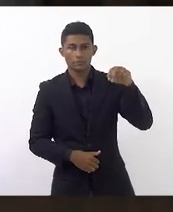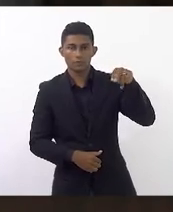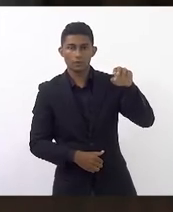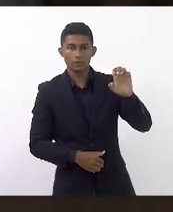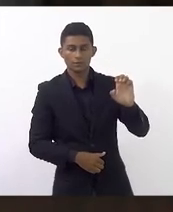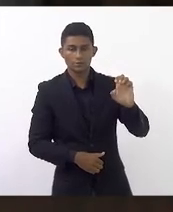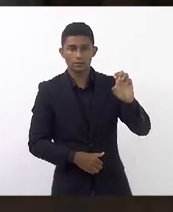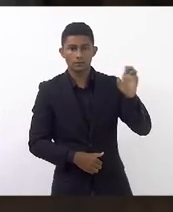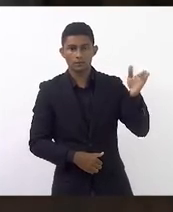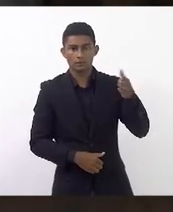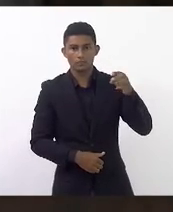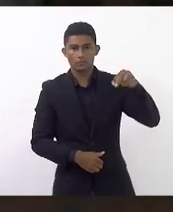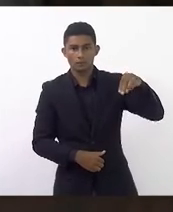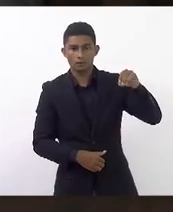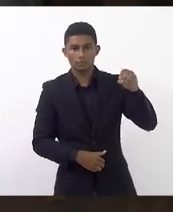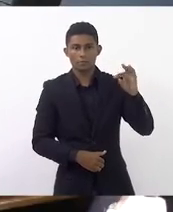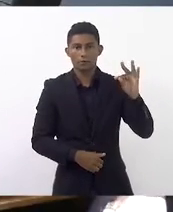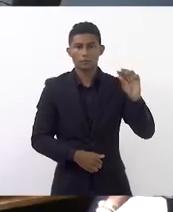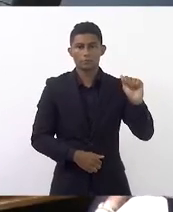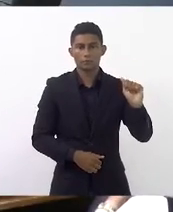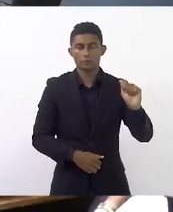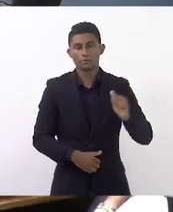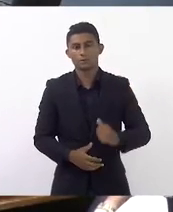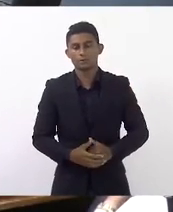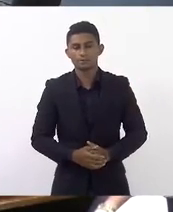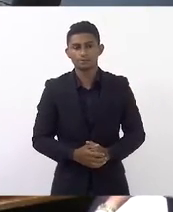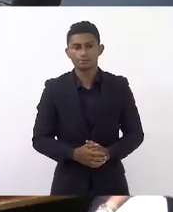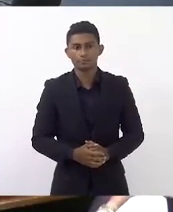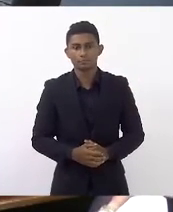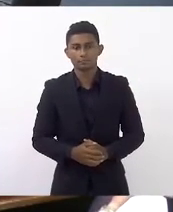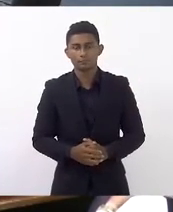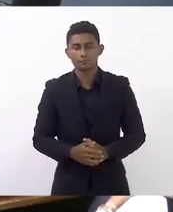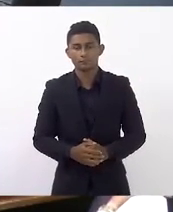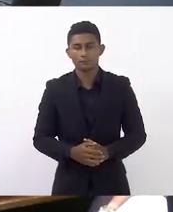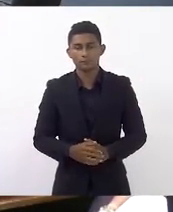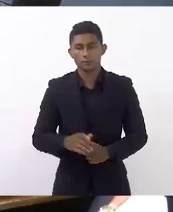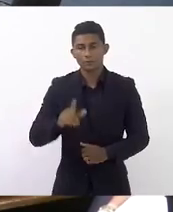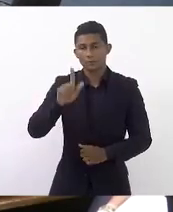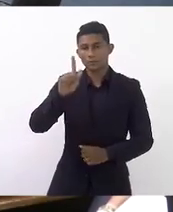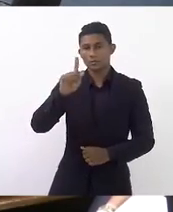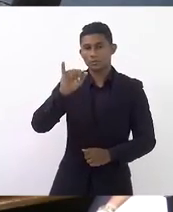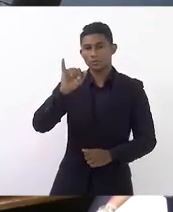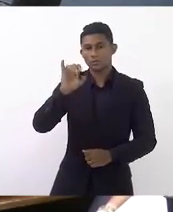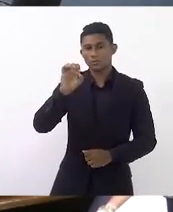Deputada Franciane Mota. Deputado Giovanni Ratinho.